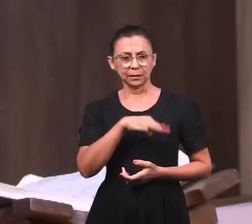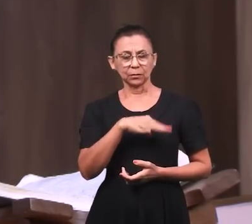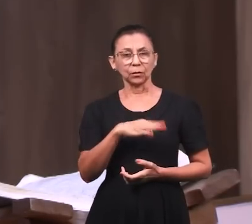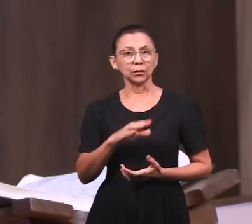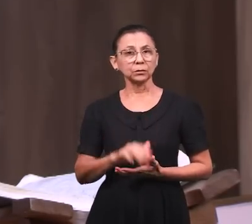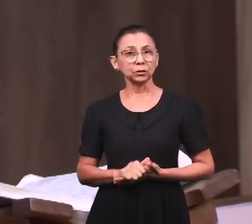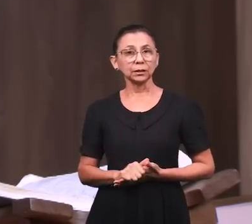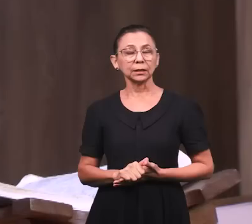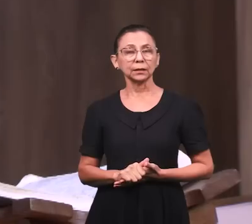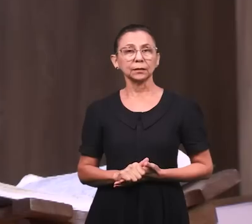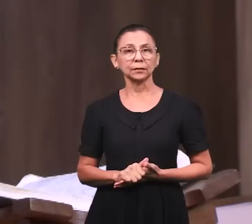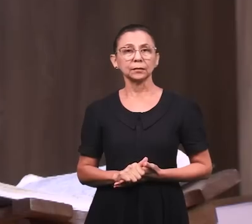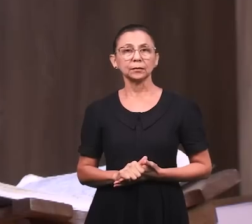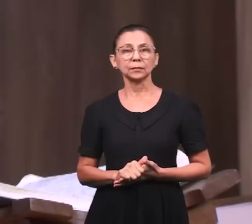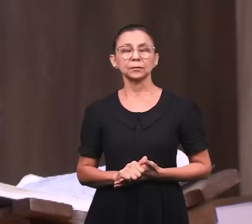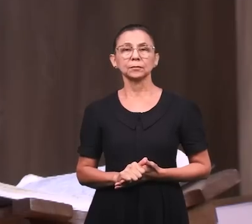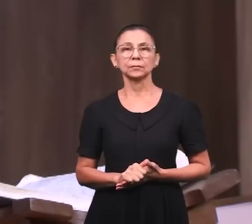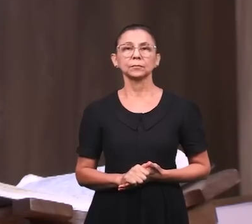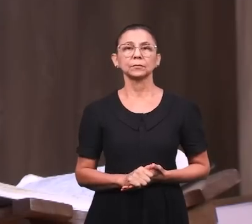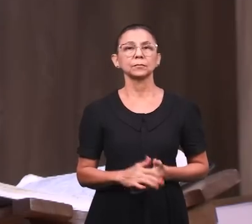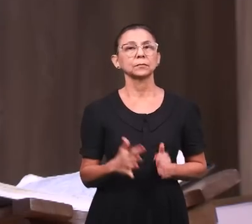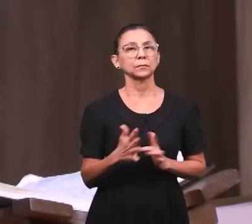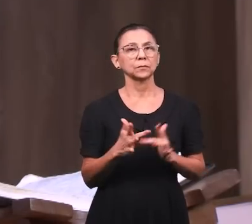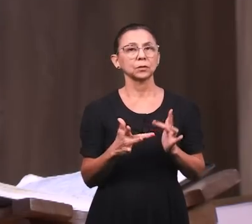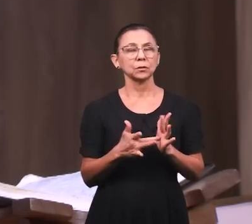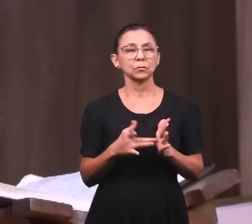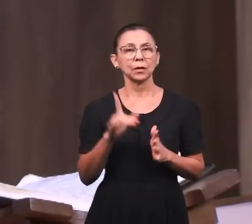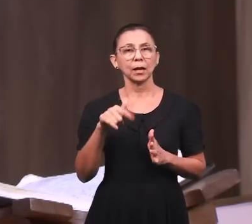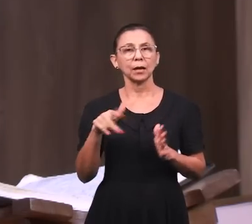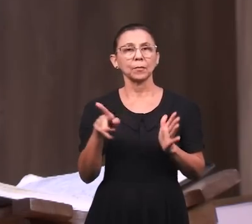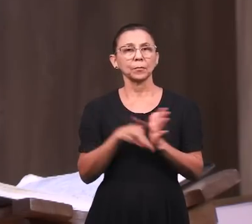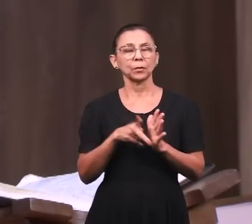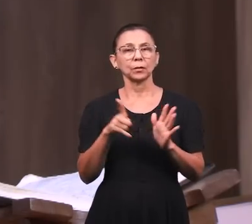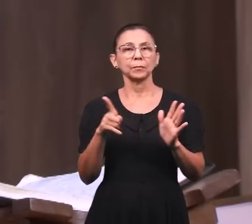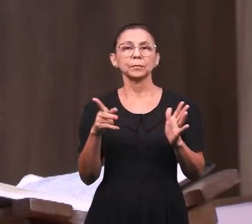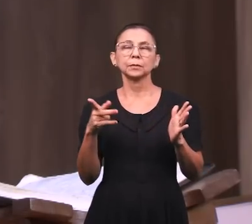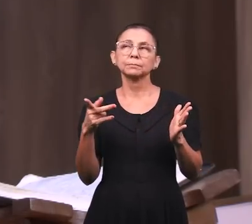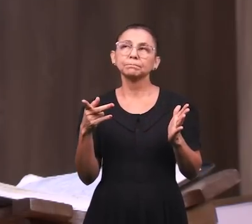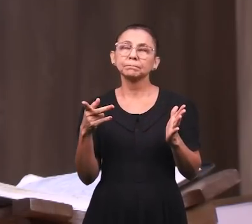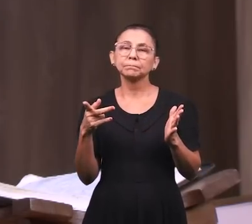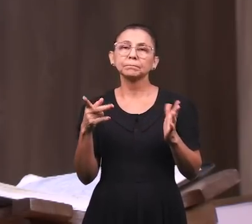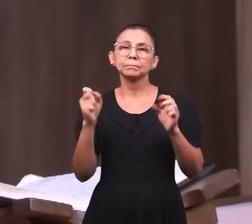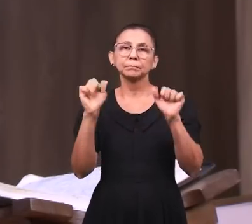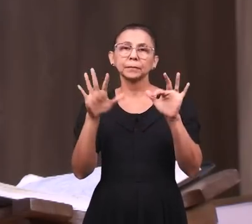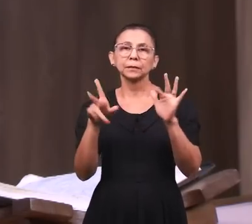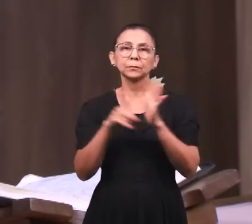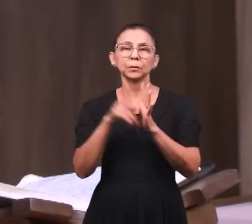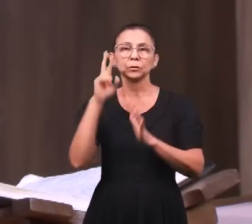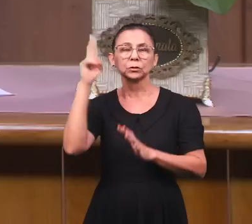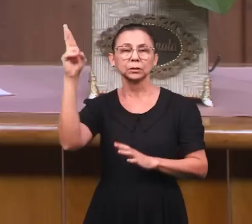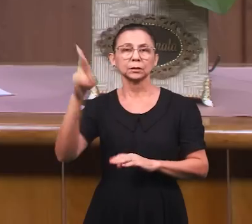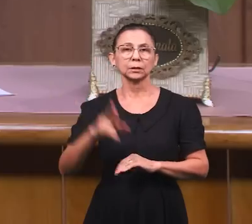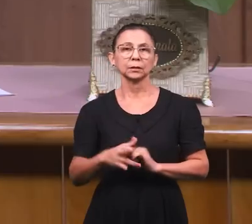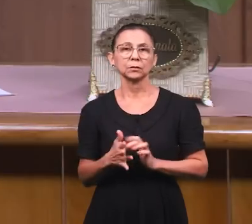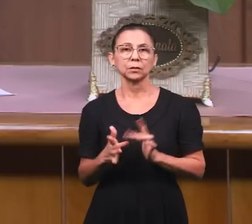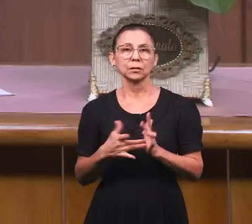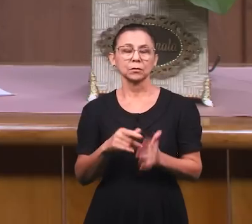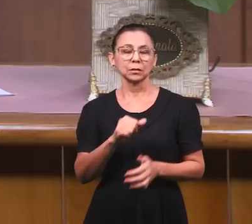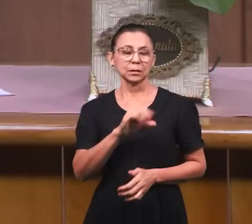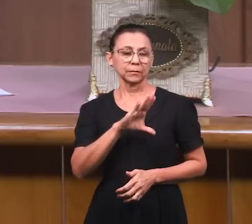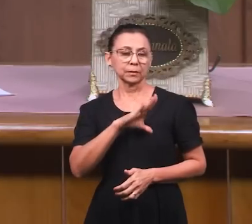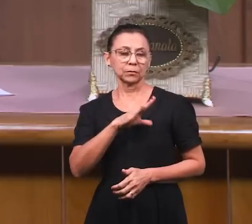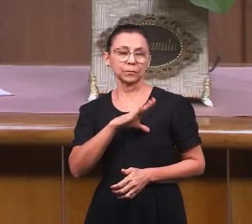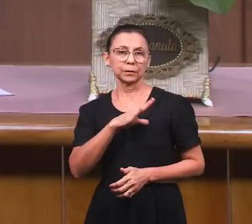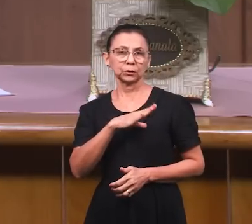misericórdia, porque Jesus é a expressão da misericórdia de Deus. Misericórdia é compaixão